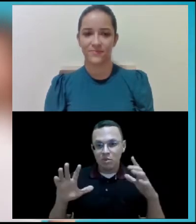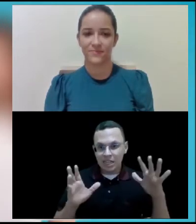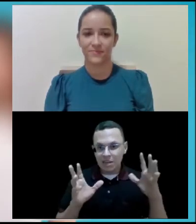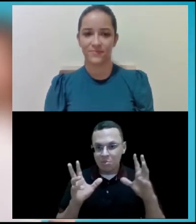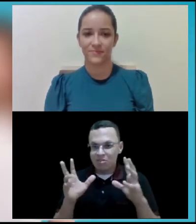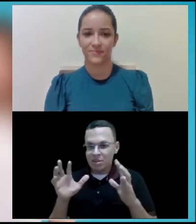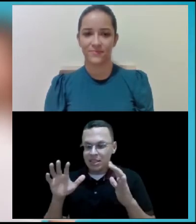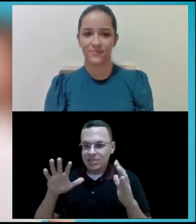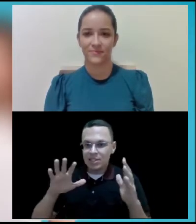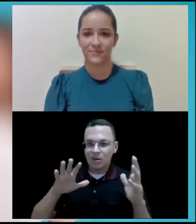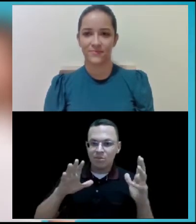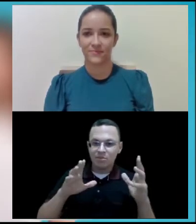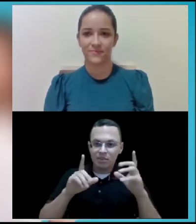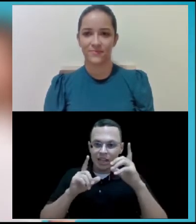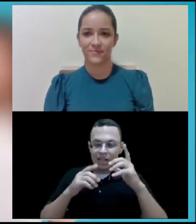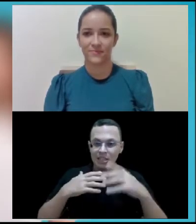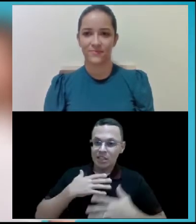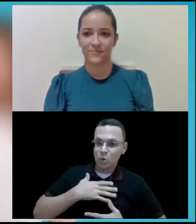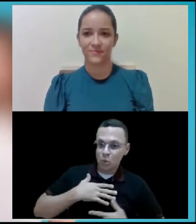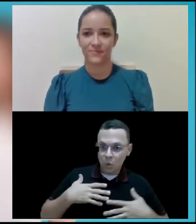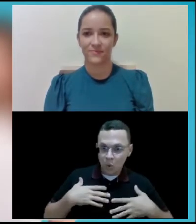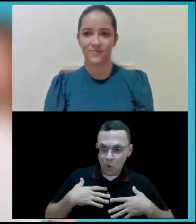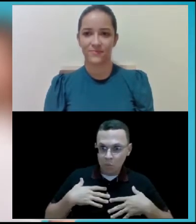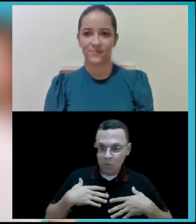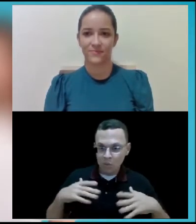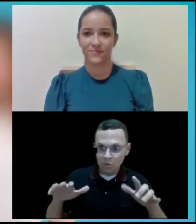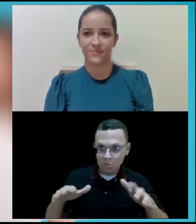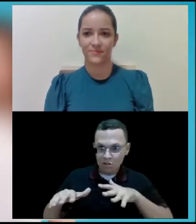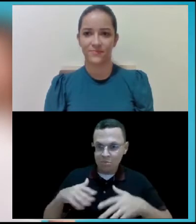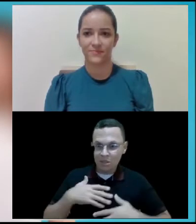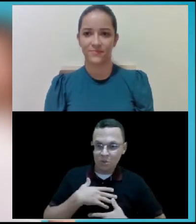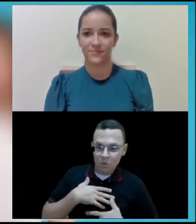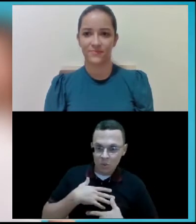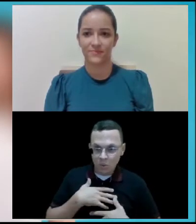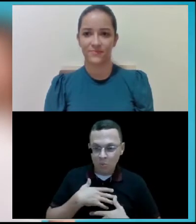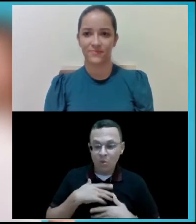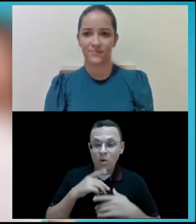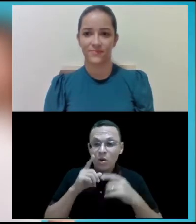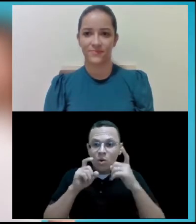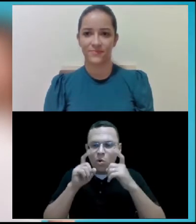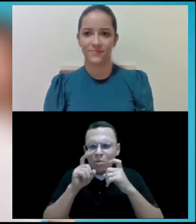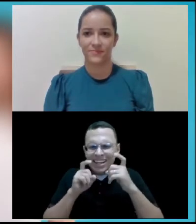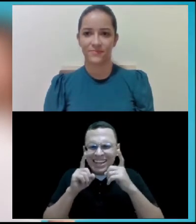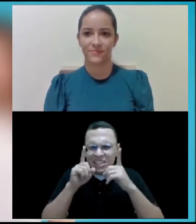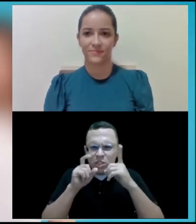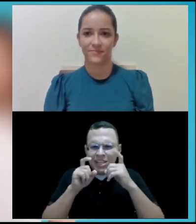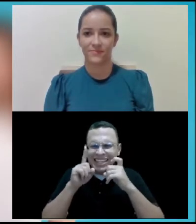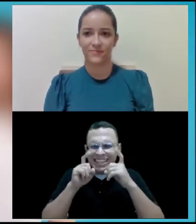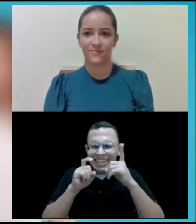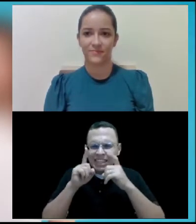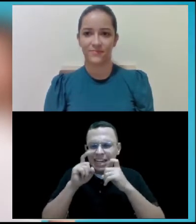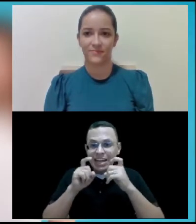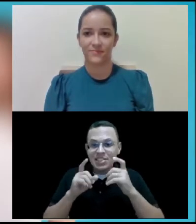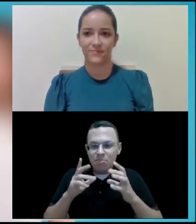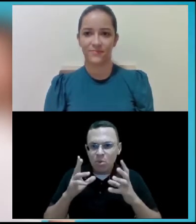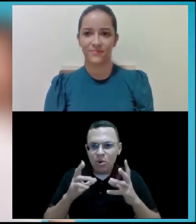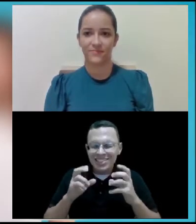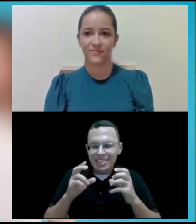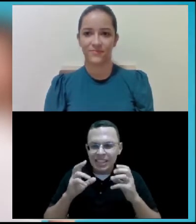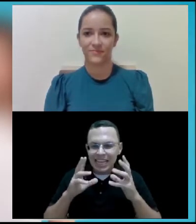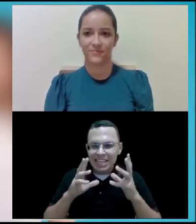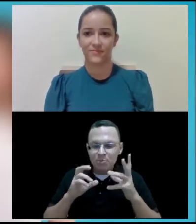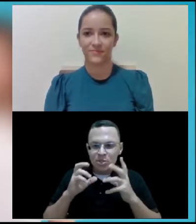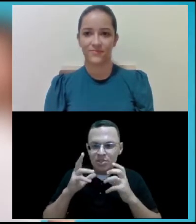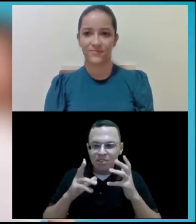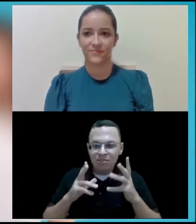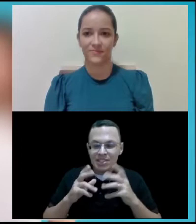É toda aquela movimentação, tá? Tanto do corpo, o movimento do corpo, como aquelas caras e bocas